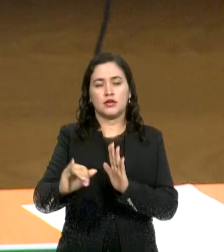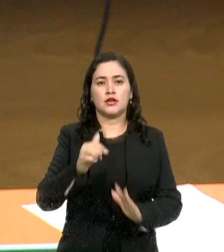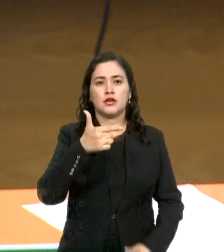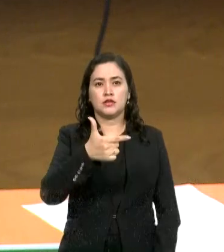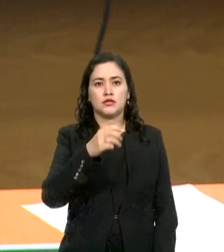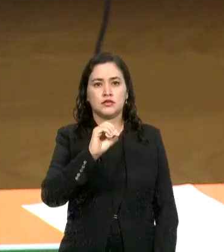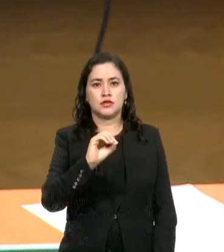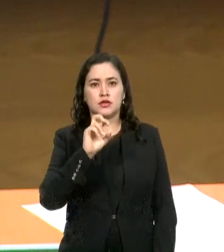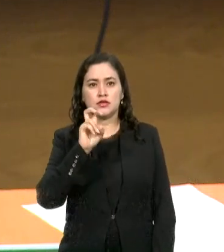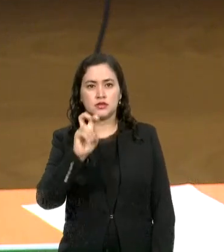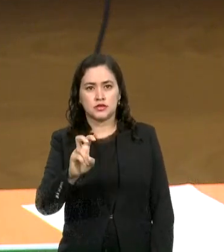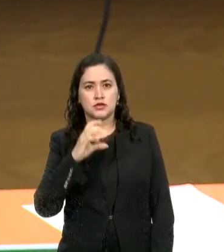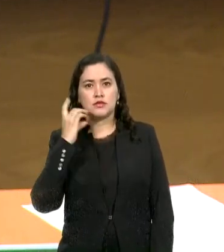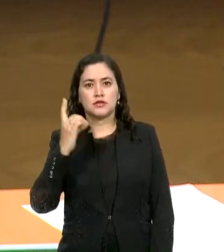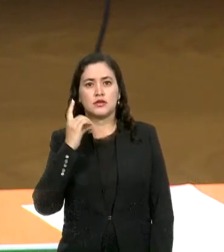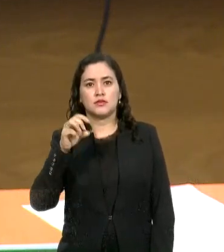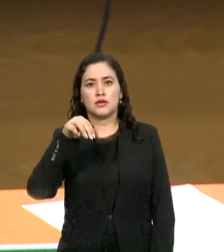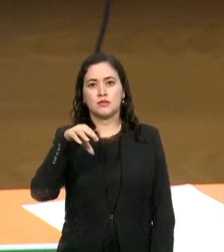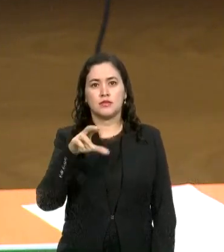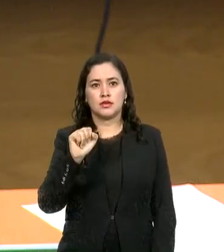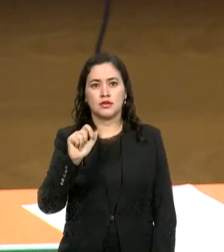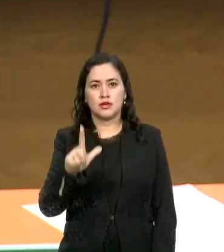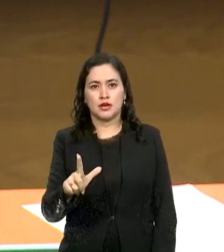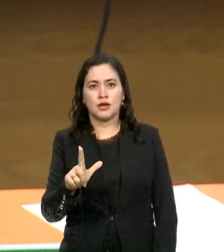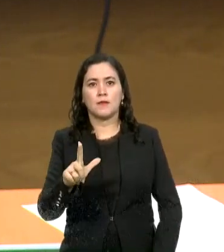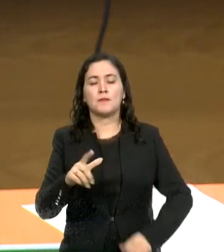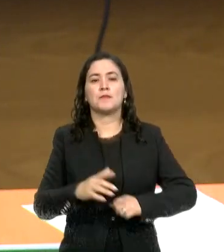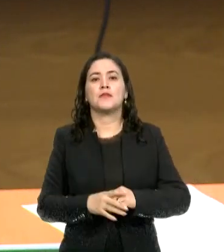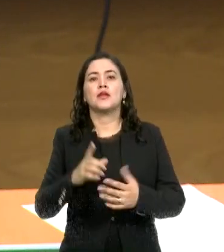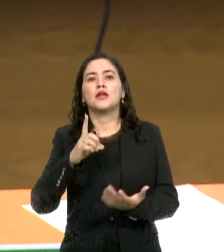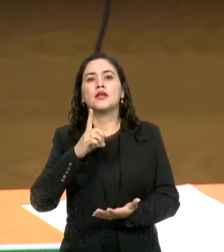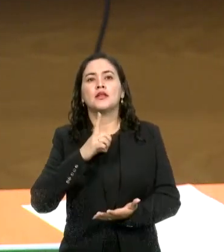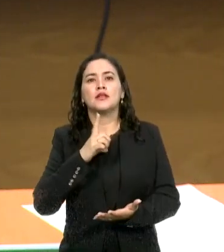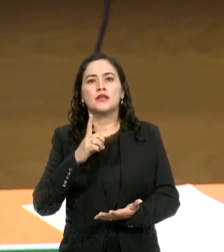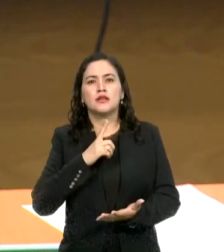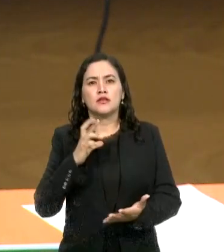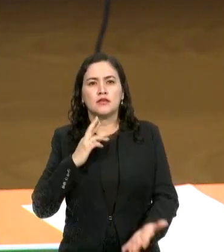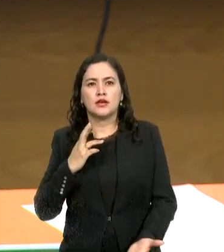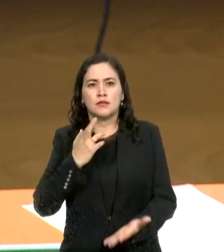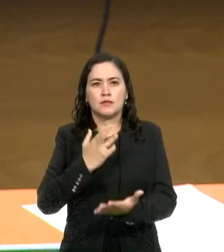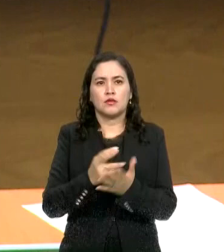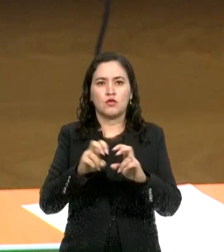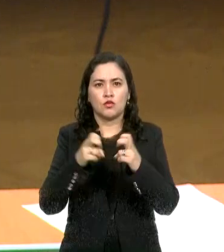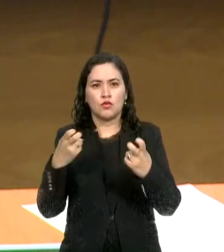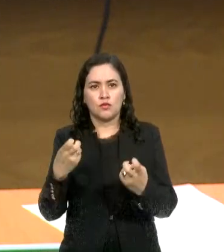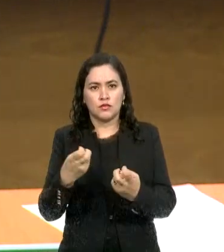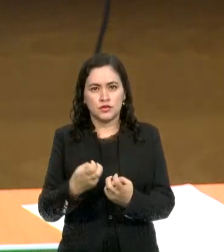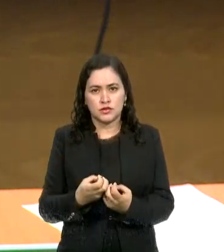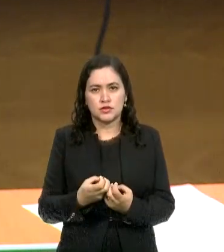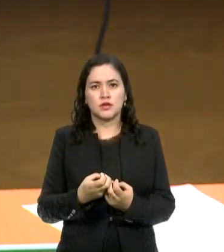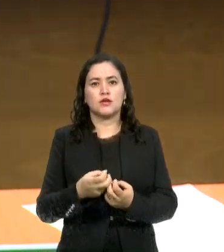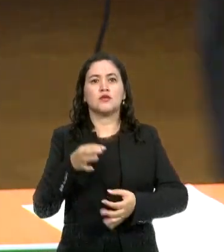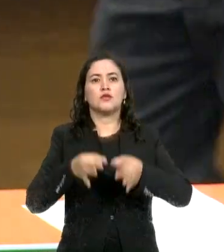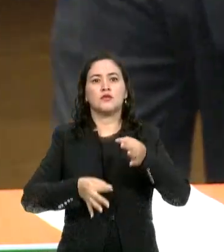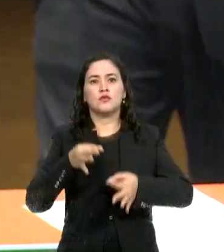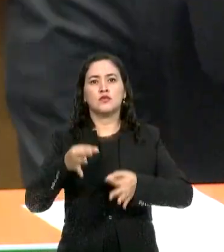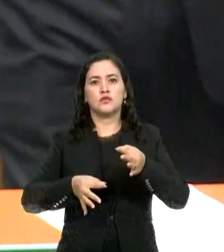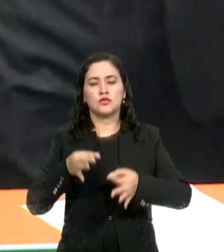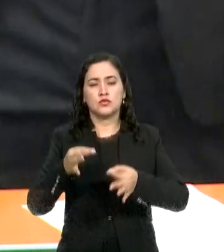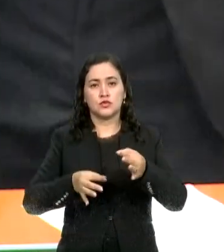nominal, disponível em painel eletrônico. Como disse o governador do Estado, na sequência, foram anunciados veto total ao projeto